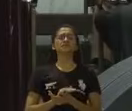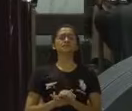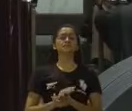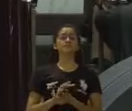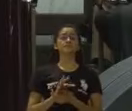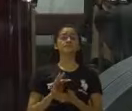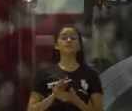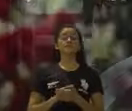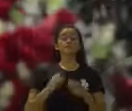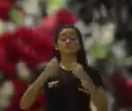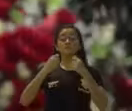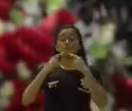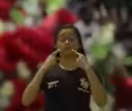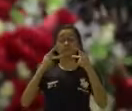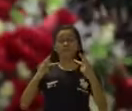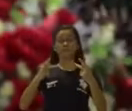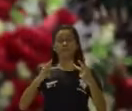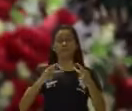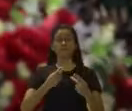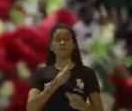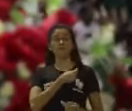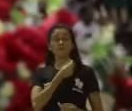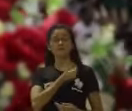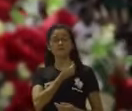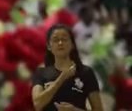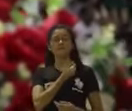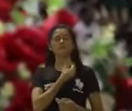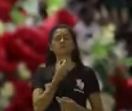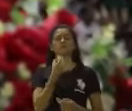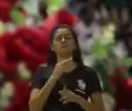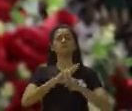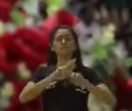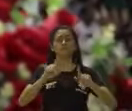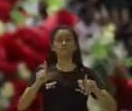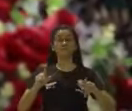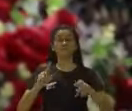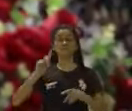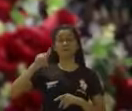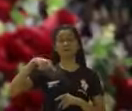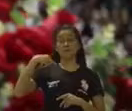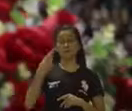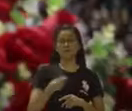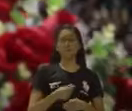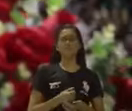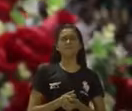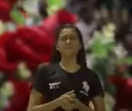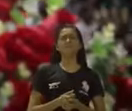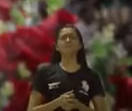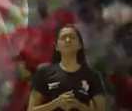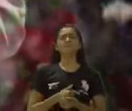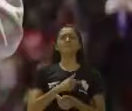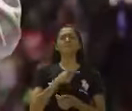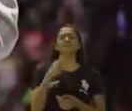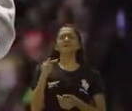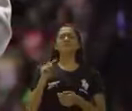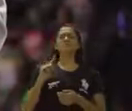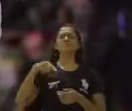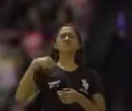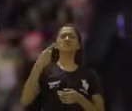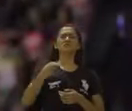pregando estilo de vida. Daqui a 15 dias fará